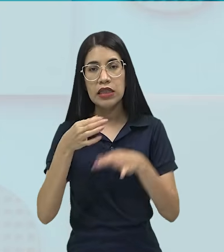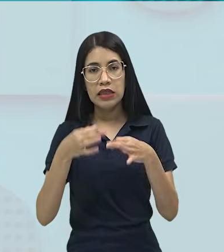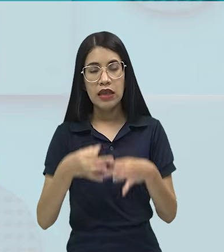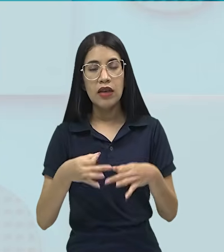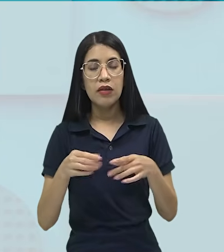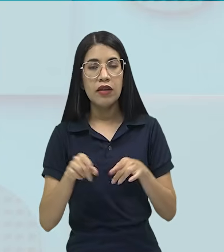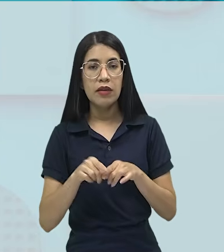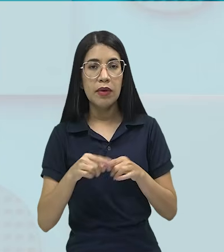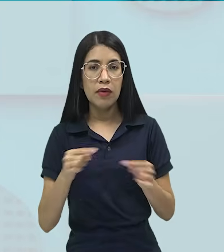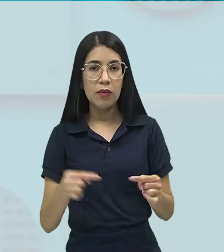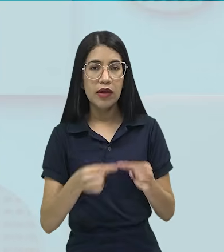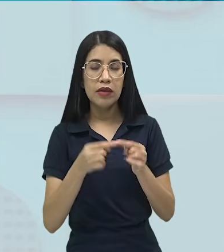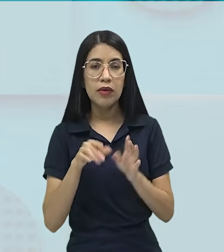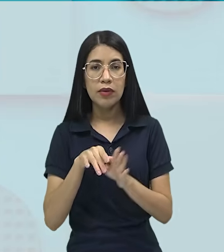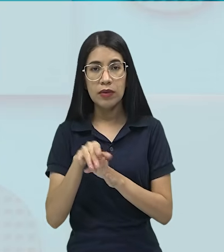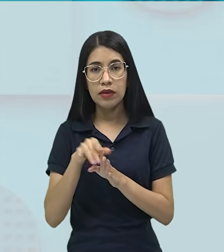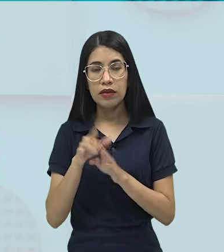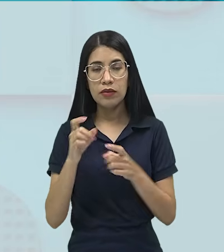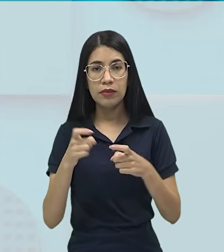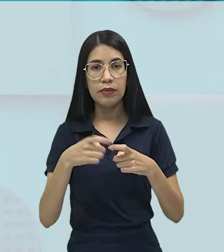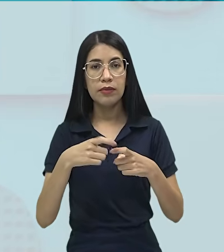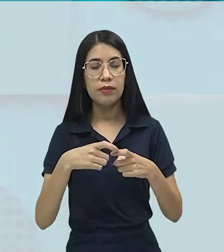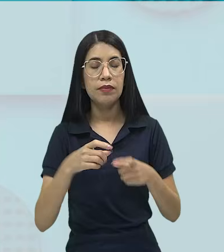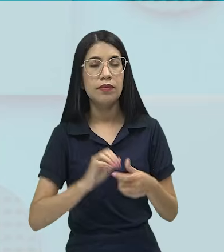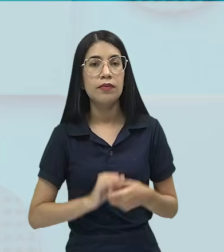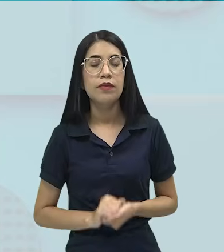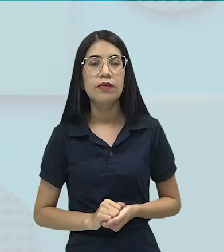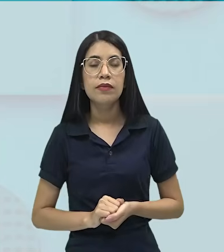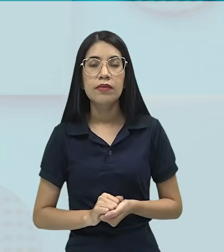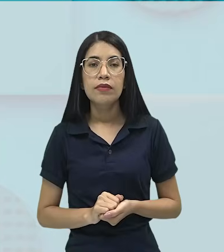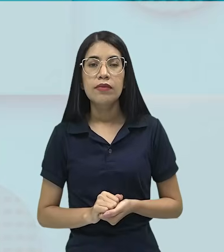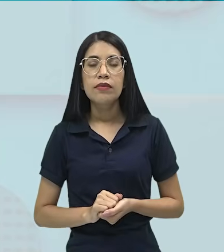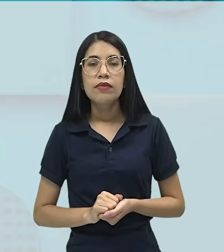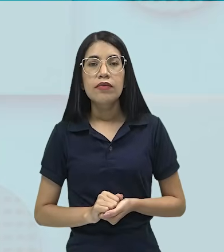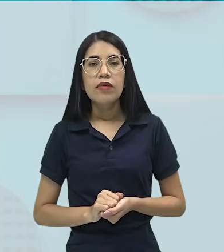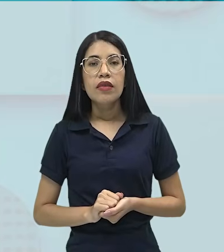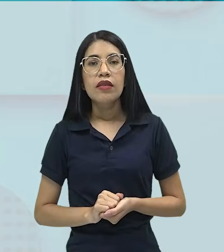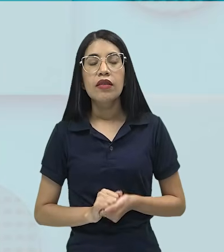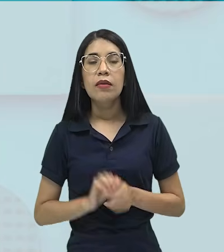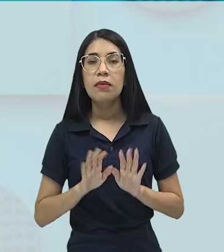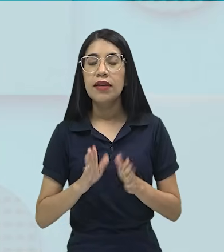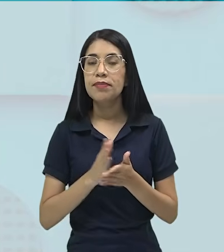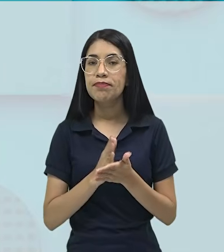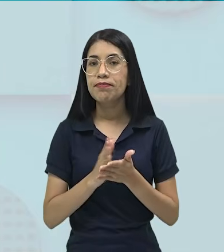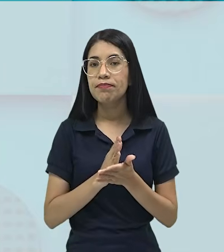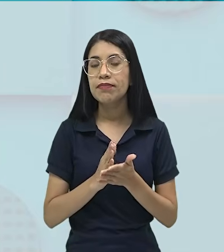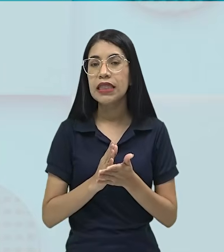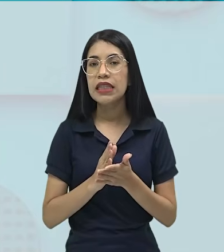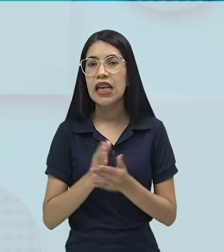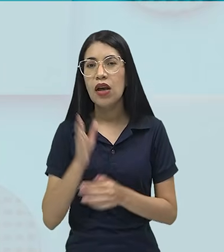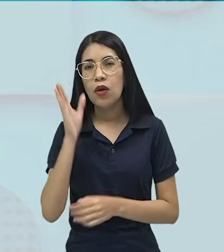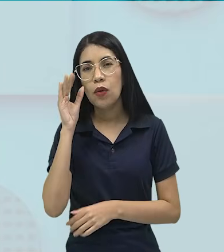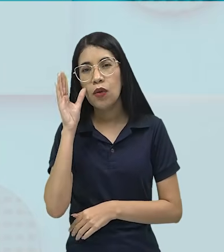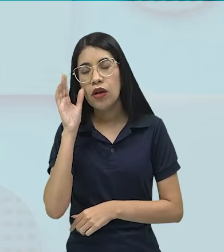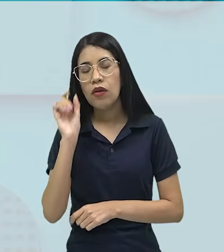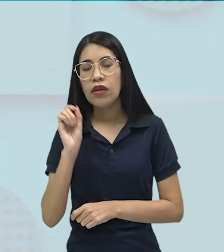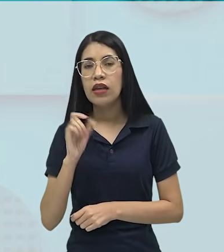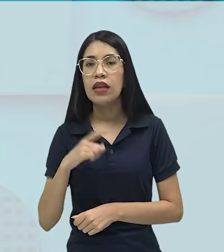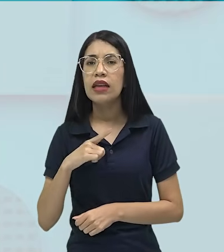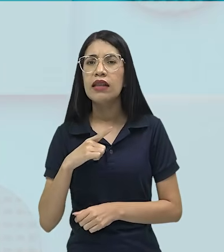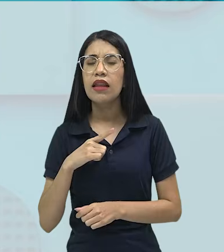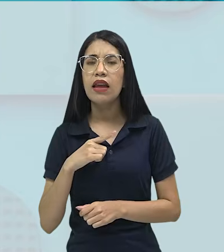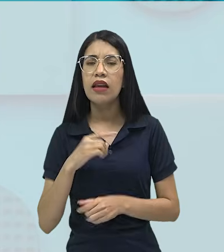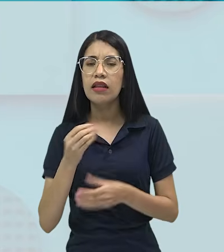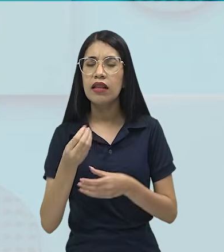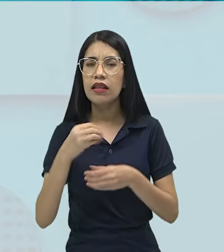conforme que o médico orienta, né? Mas muitas vezes nós temos essa curiosidade de saber o que tem